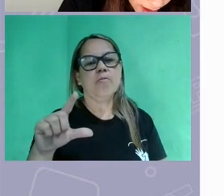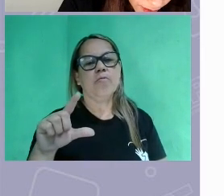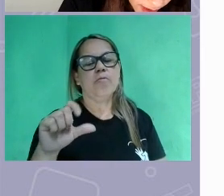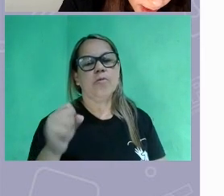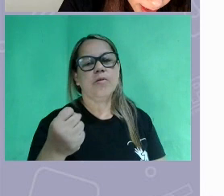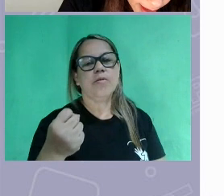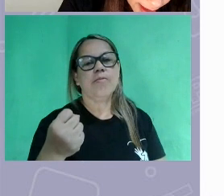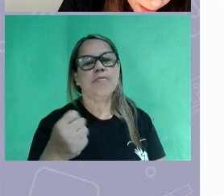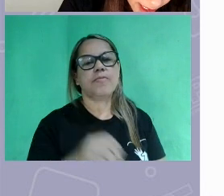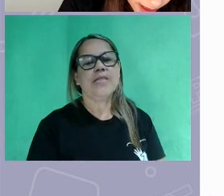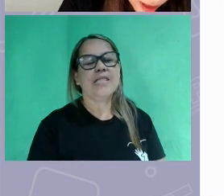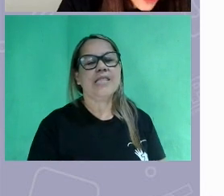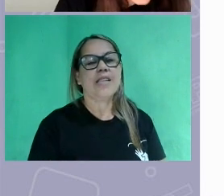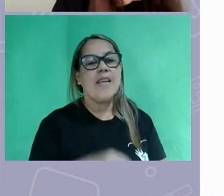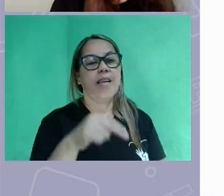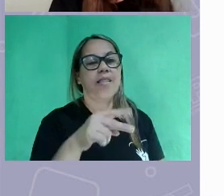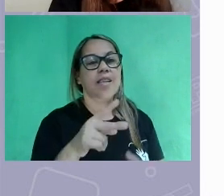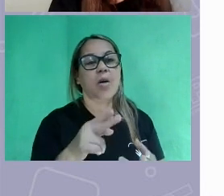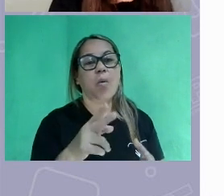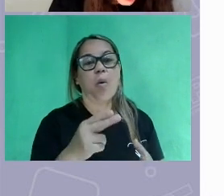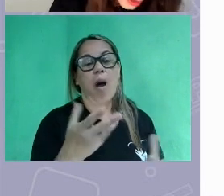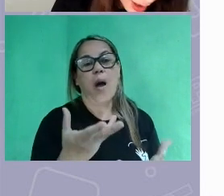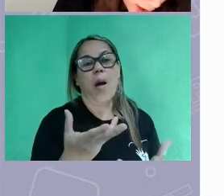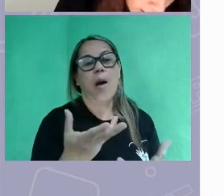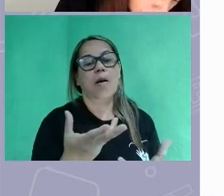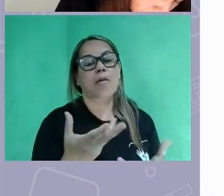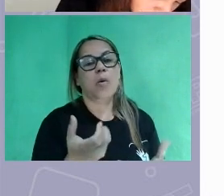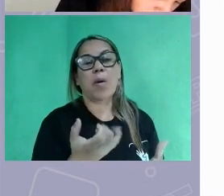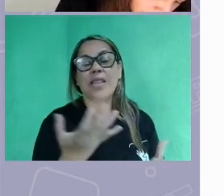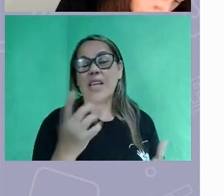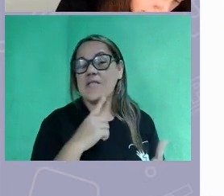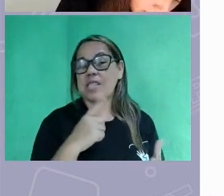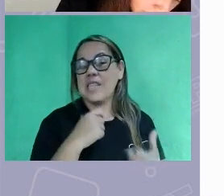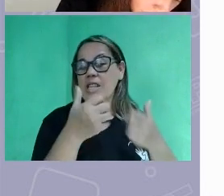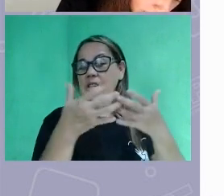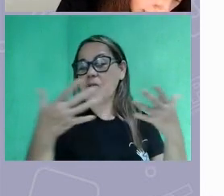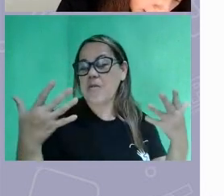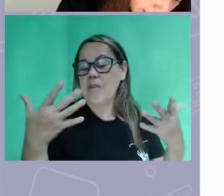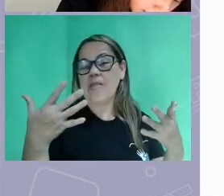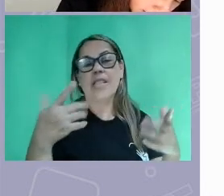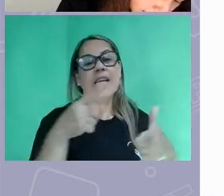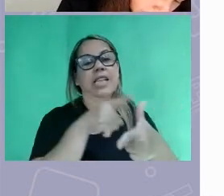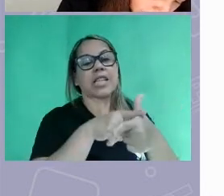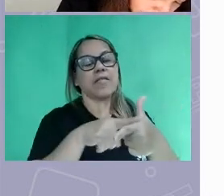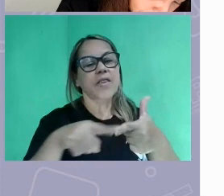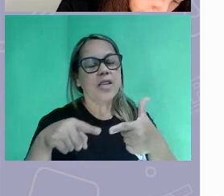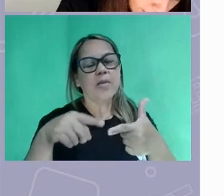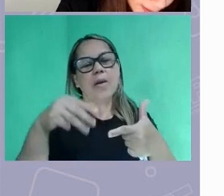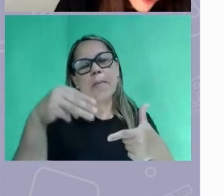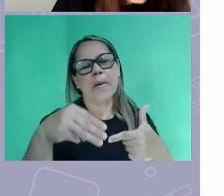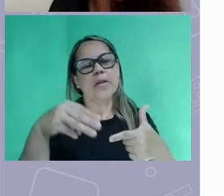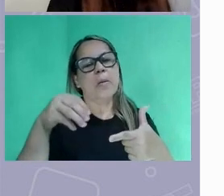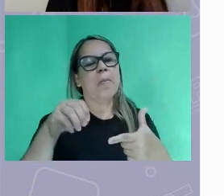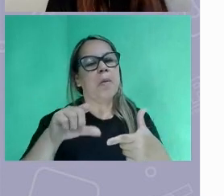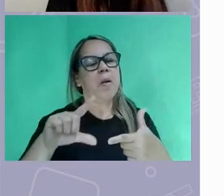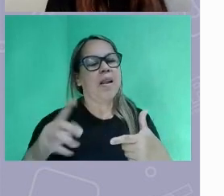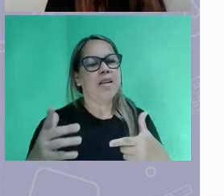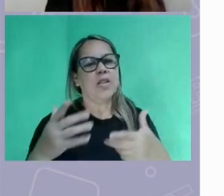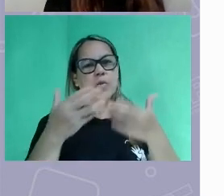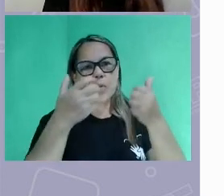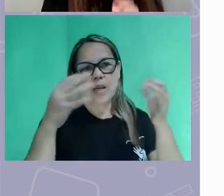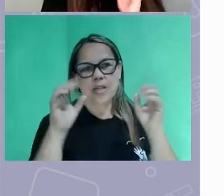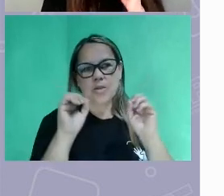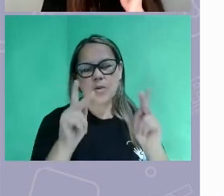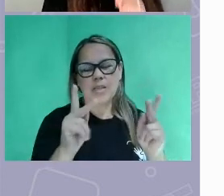nzinho seria a massa que você tem daquele gás dividido pela massa molar daquele gás ok